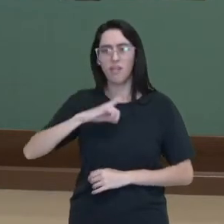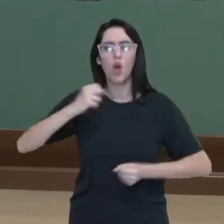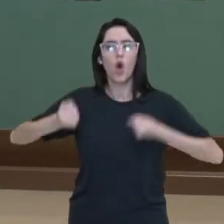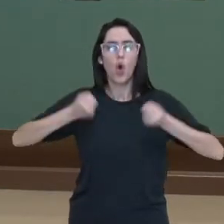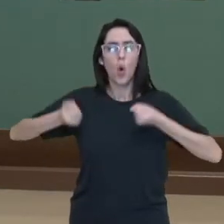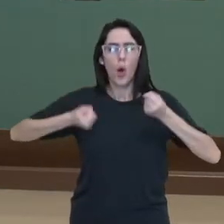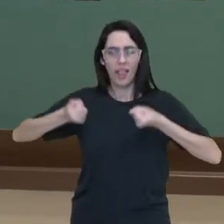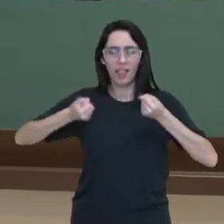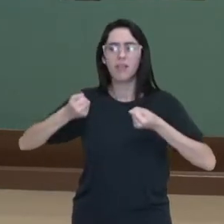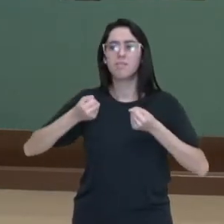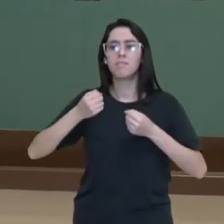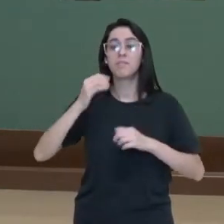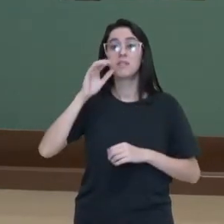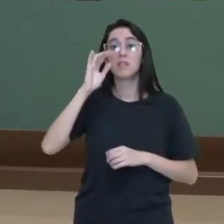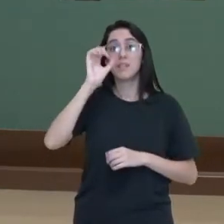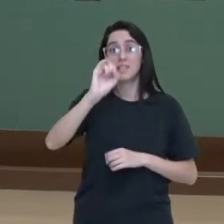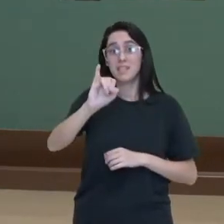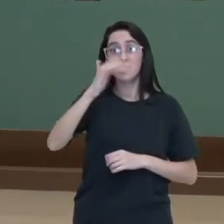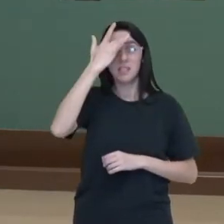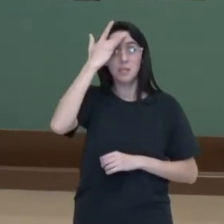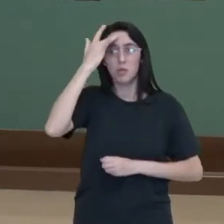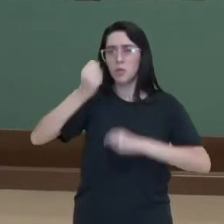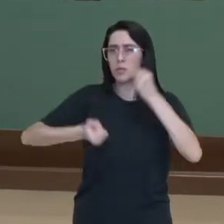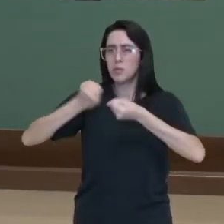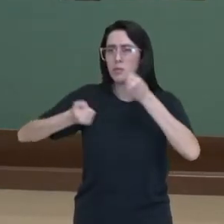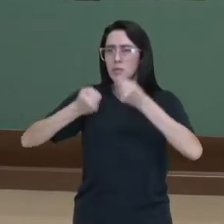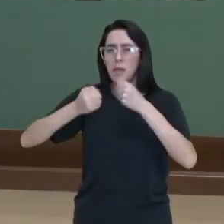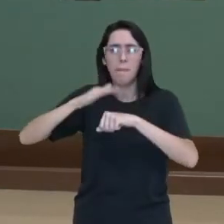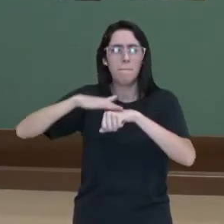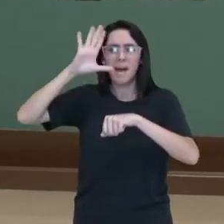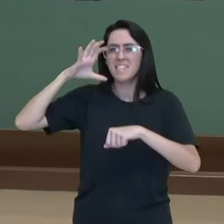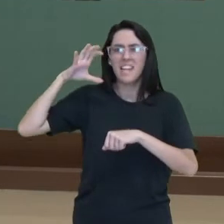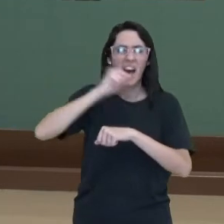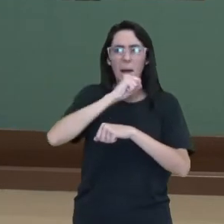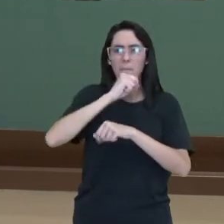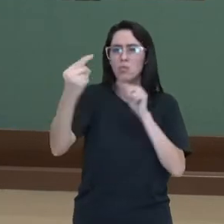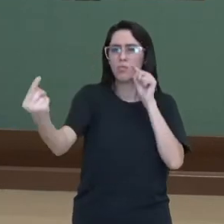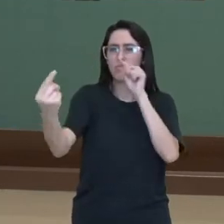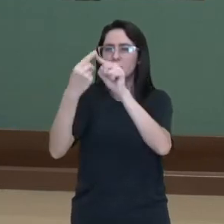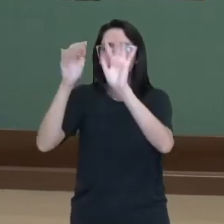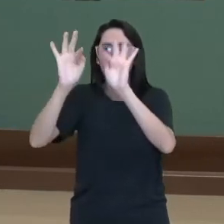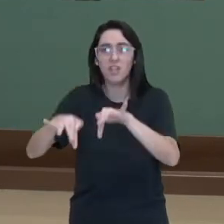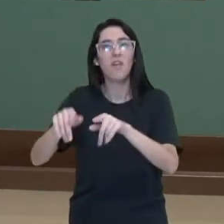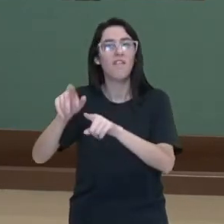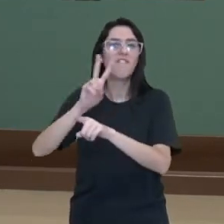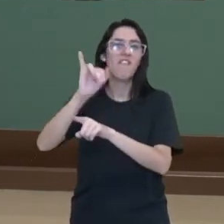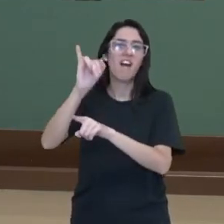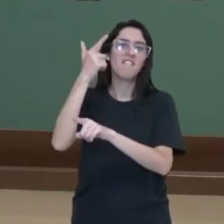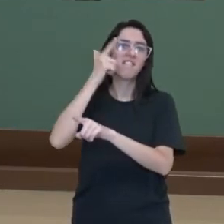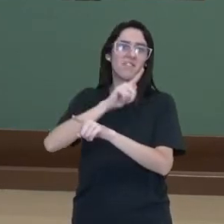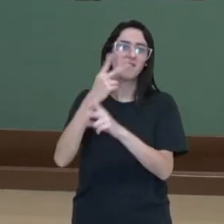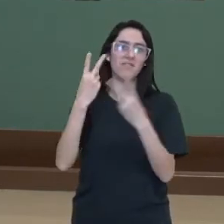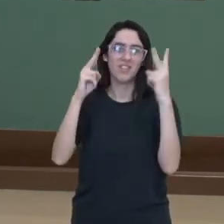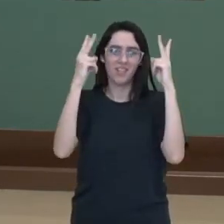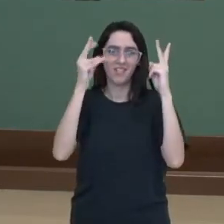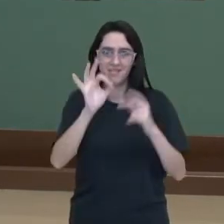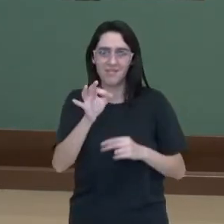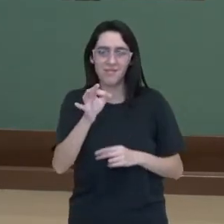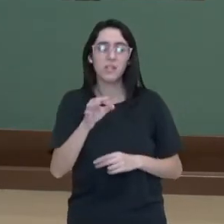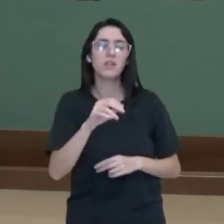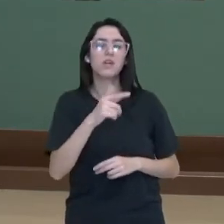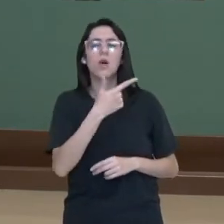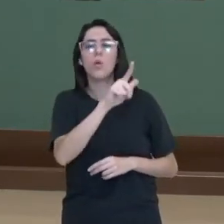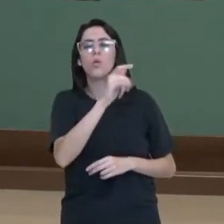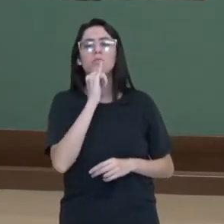atleta que conseguir a marca de menor tempo é o que vai vencer, certo? No levantamento de